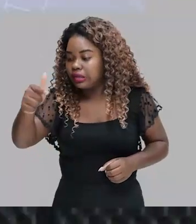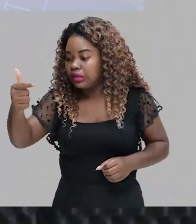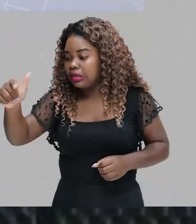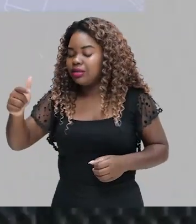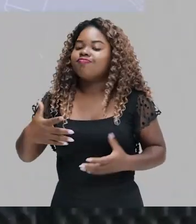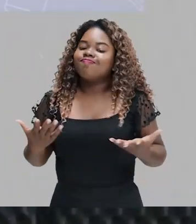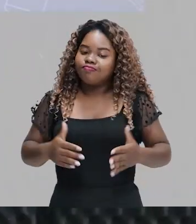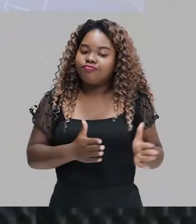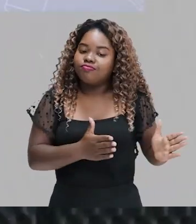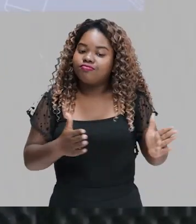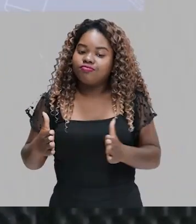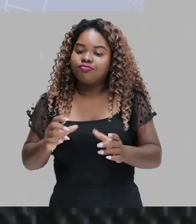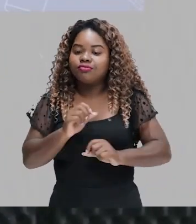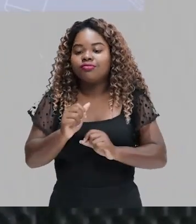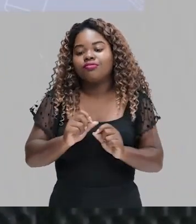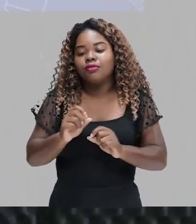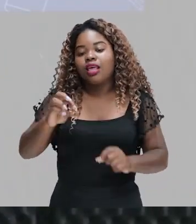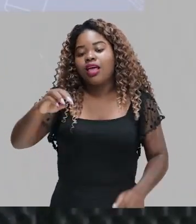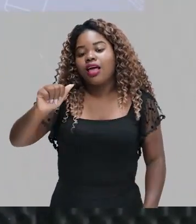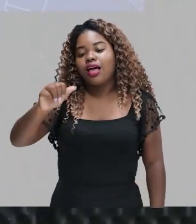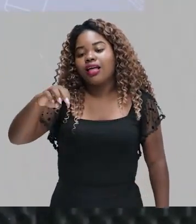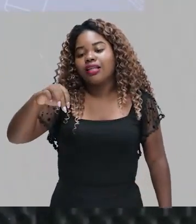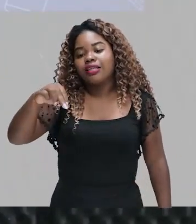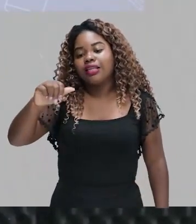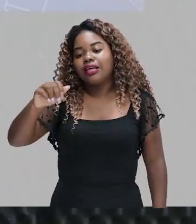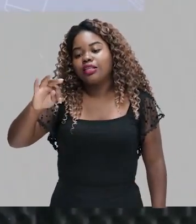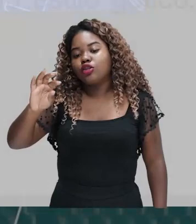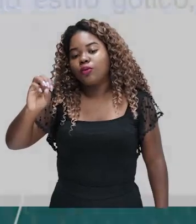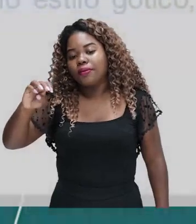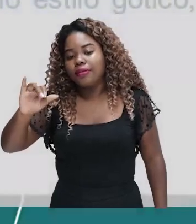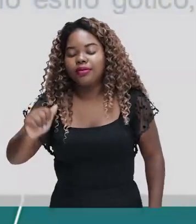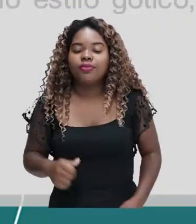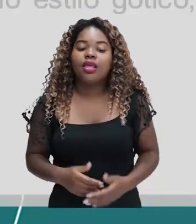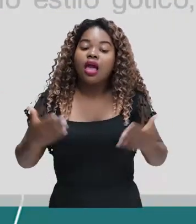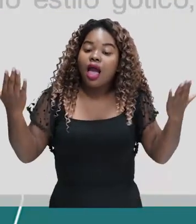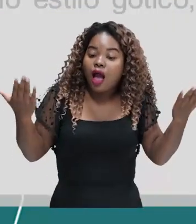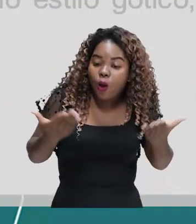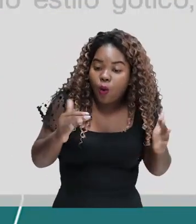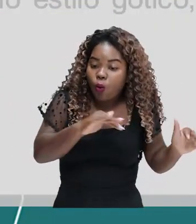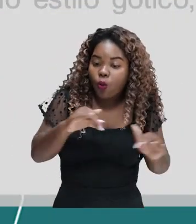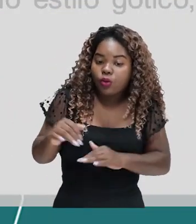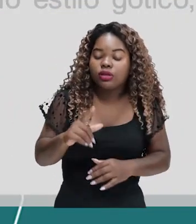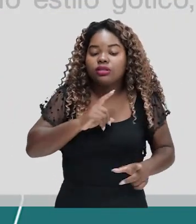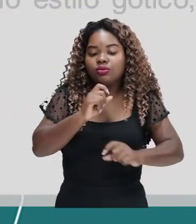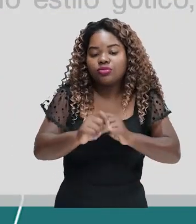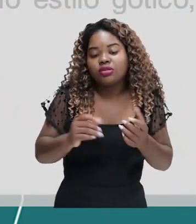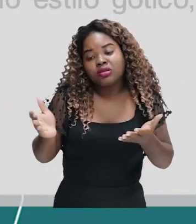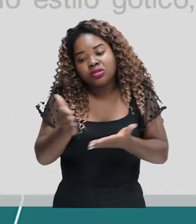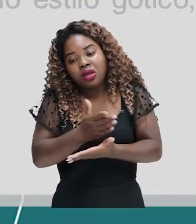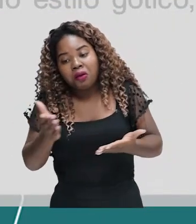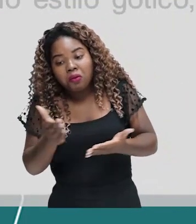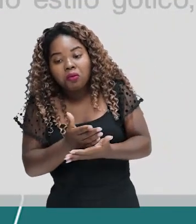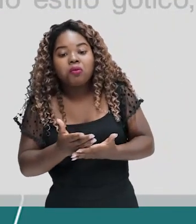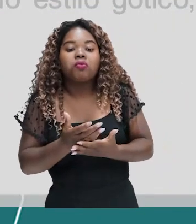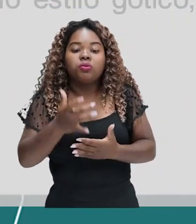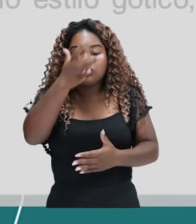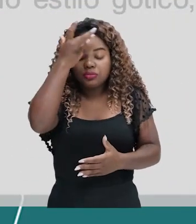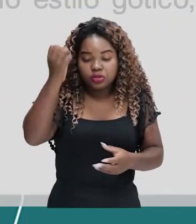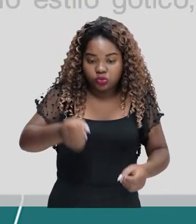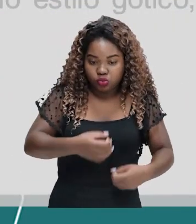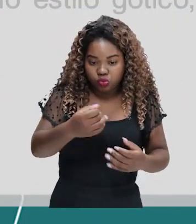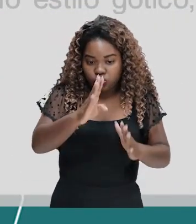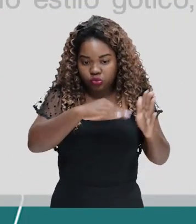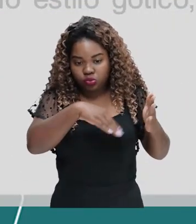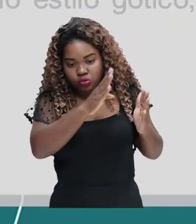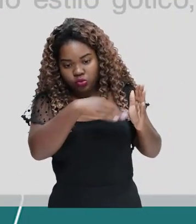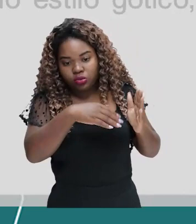cria processos de anatomia. Técnica novamente. Agora a gente vai falar de alguns poucos artistas que são importantes para a gente entender